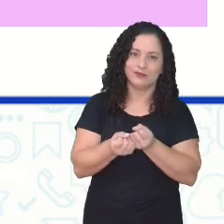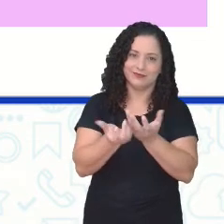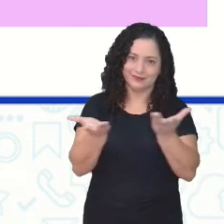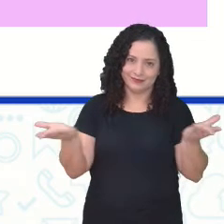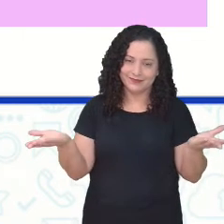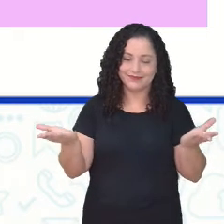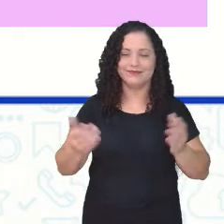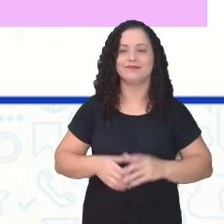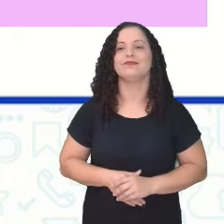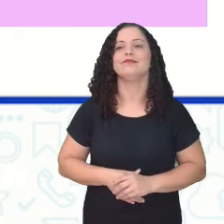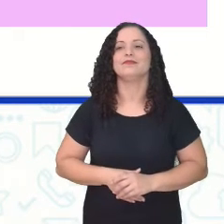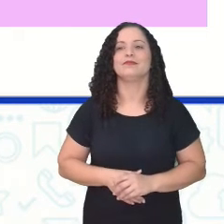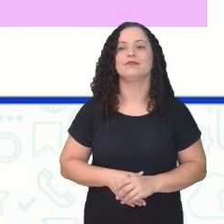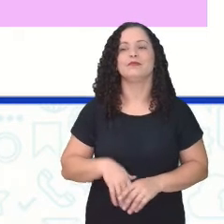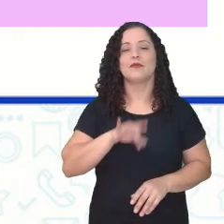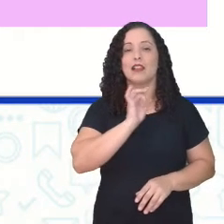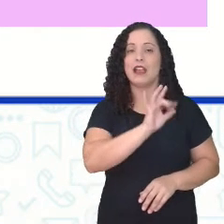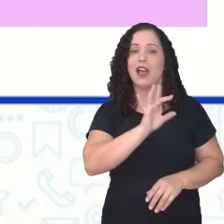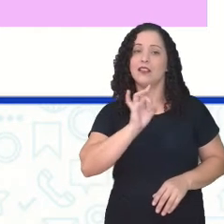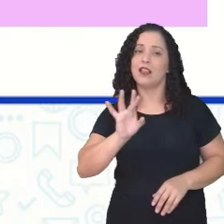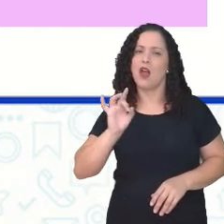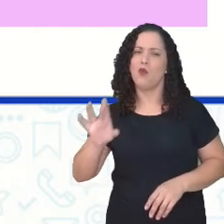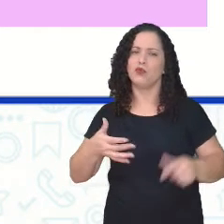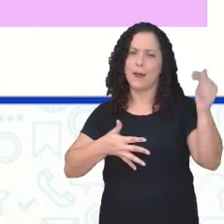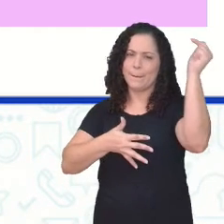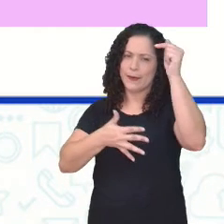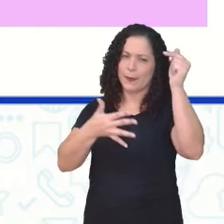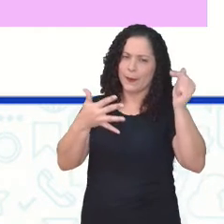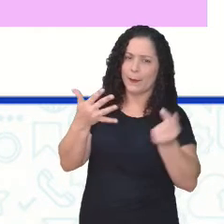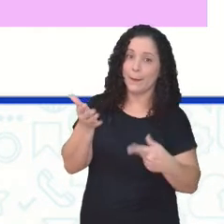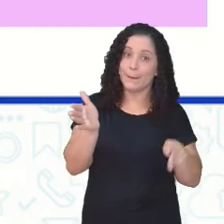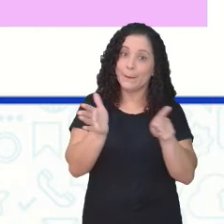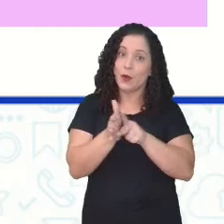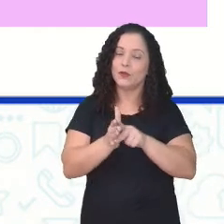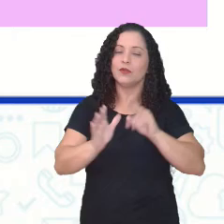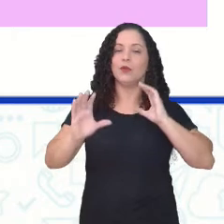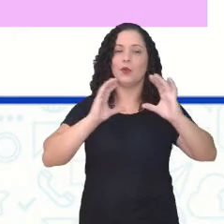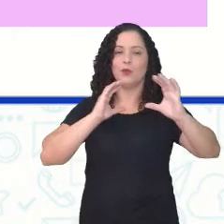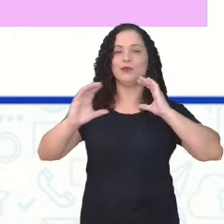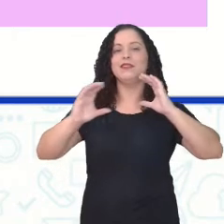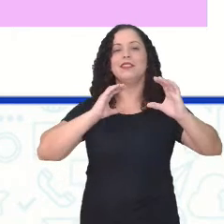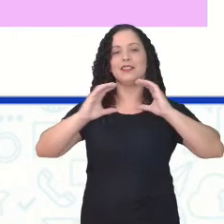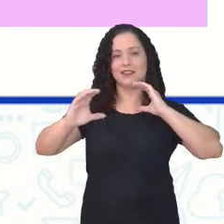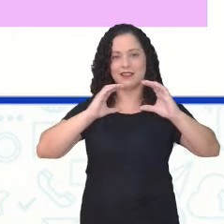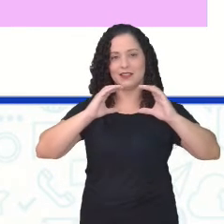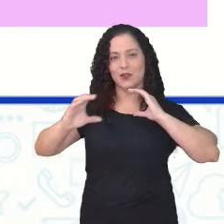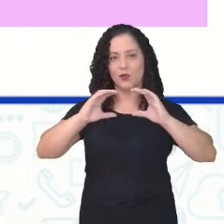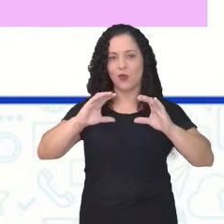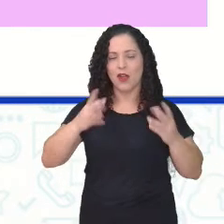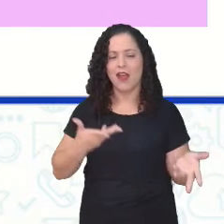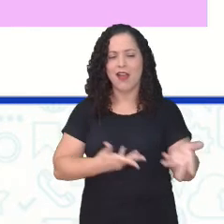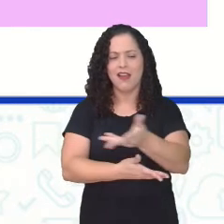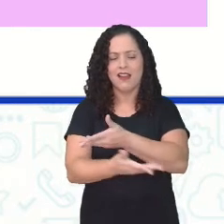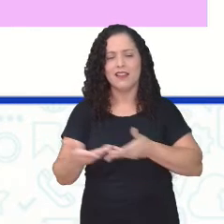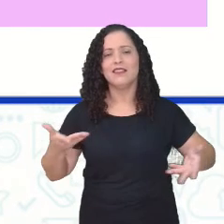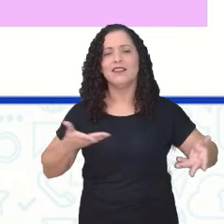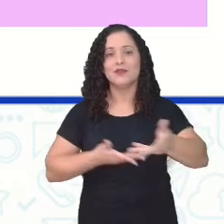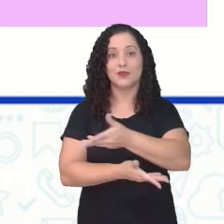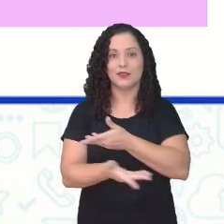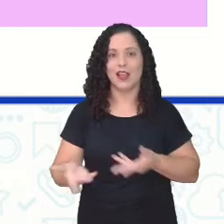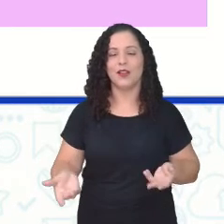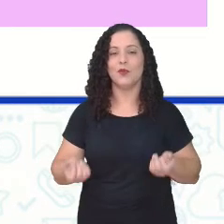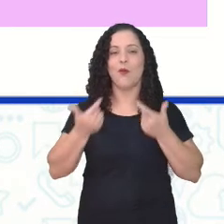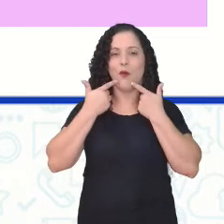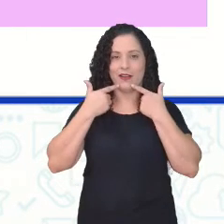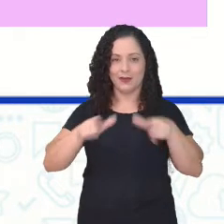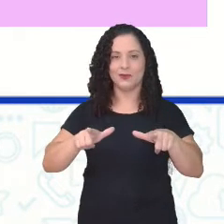é? Cada um dos elementos da comunicação, Jacobson associou a uma função da linguagem,